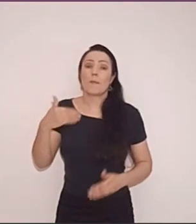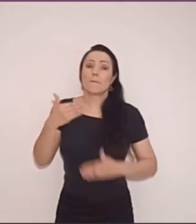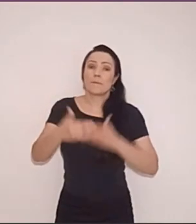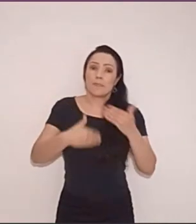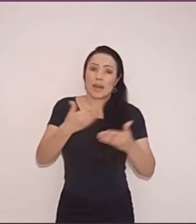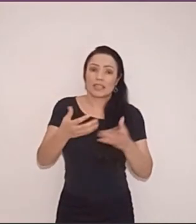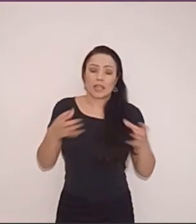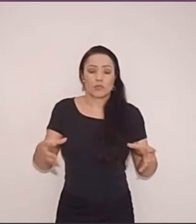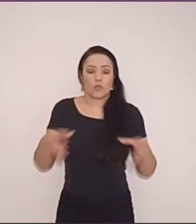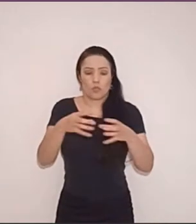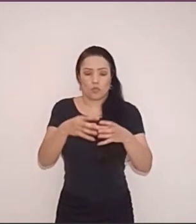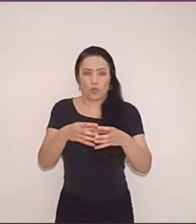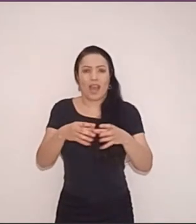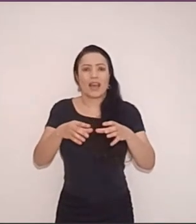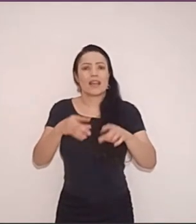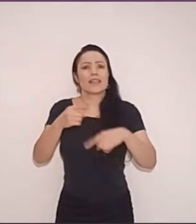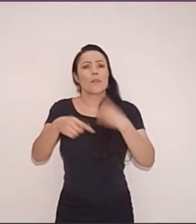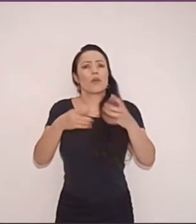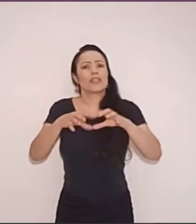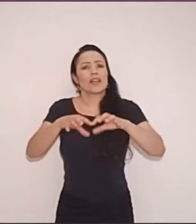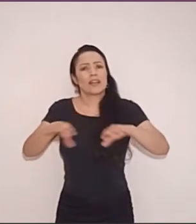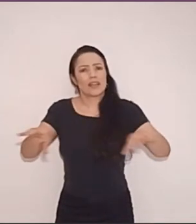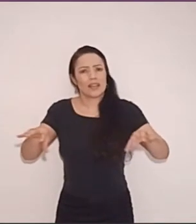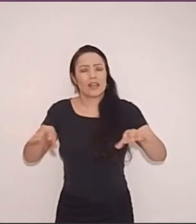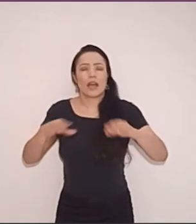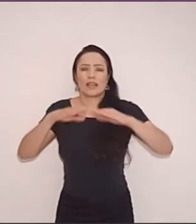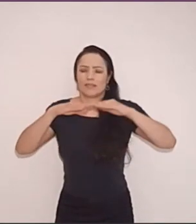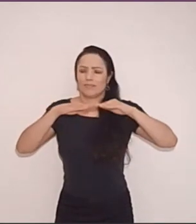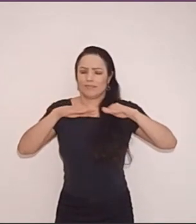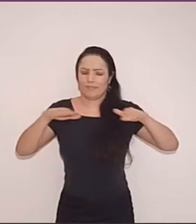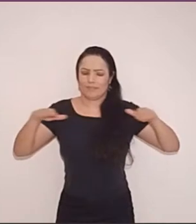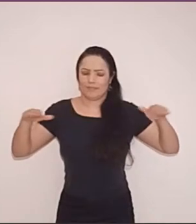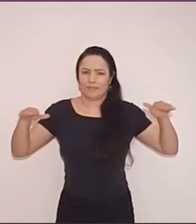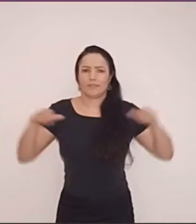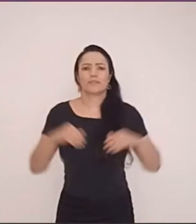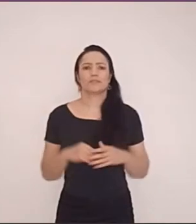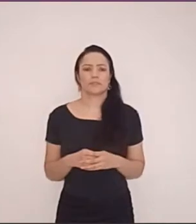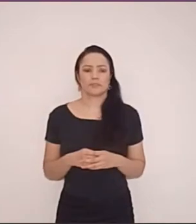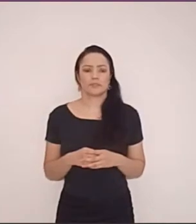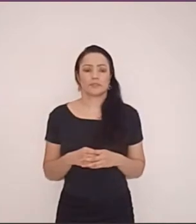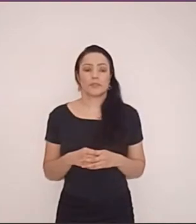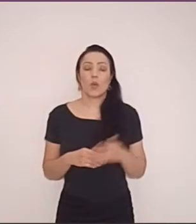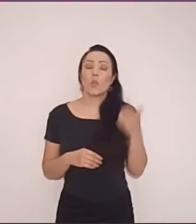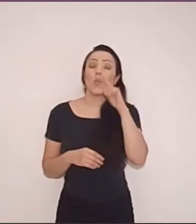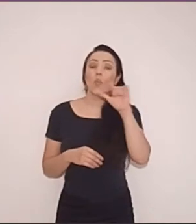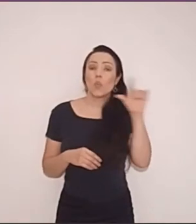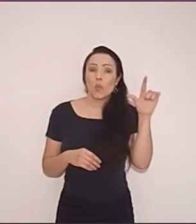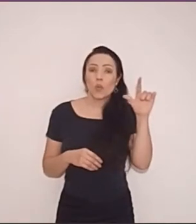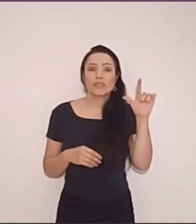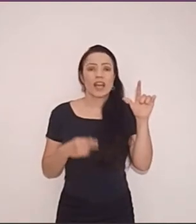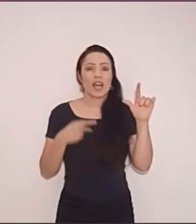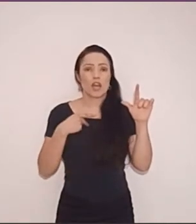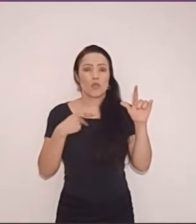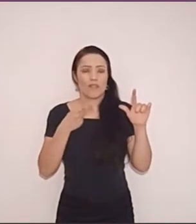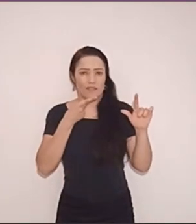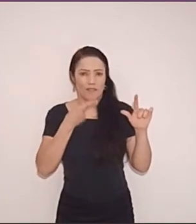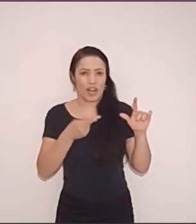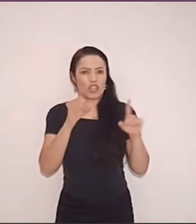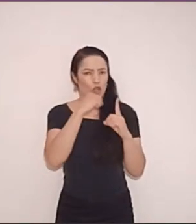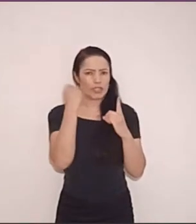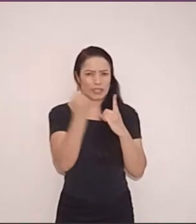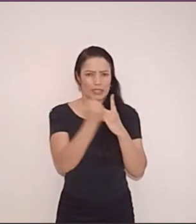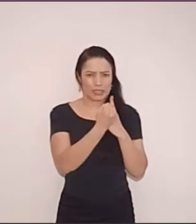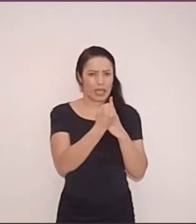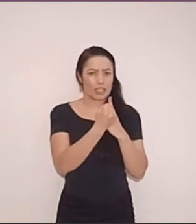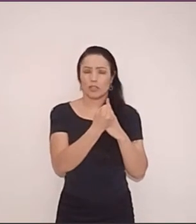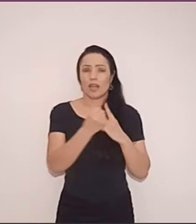segmentar pensa de forma linear vertical e outro na parte eu não chamo de sociedade